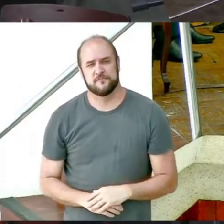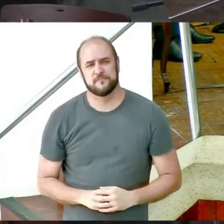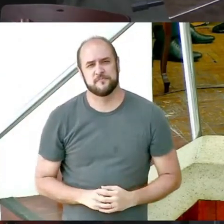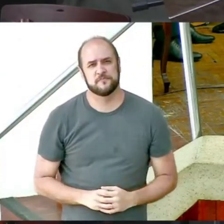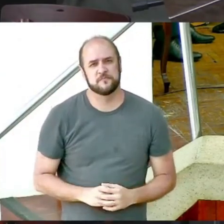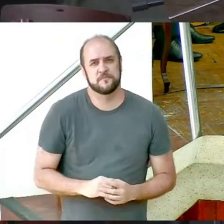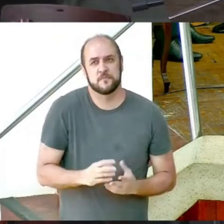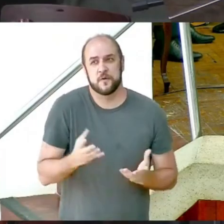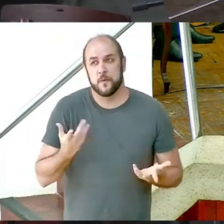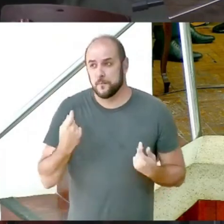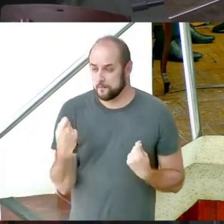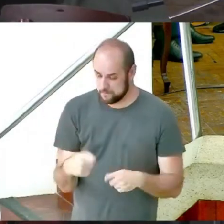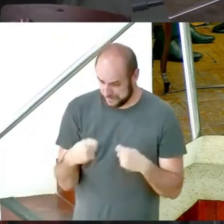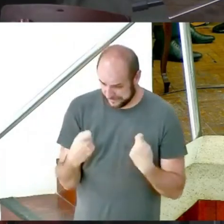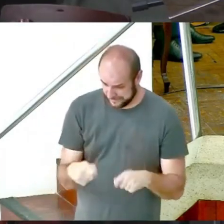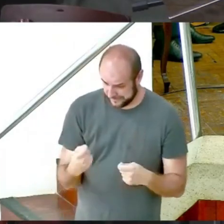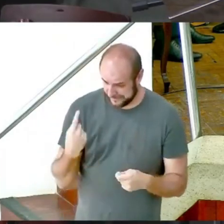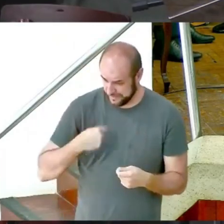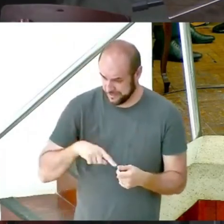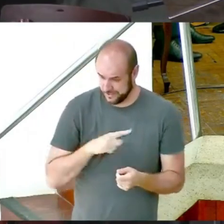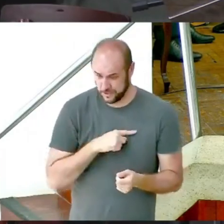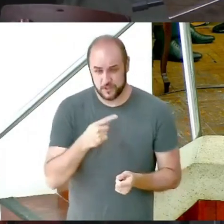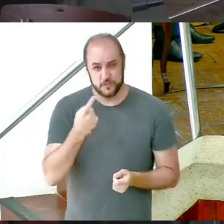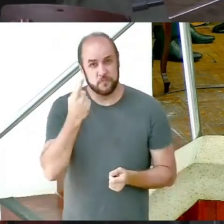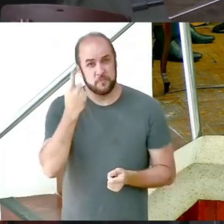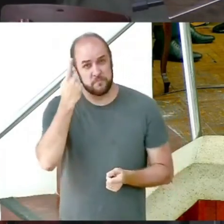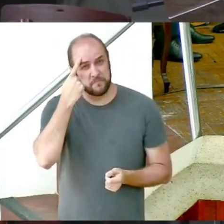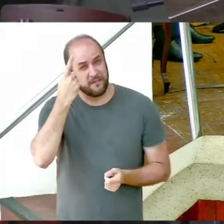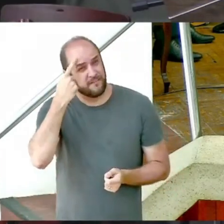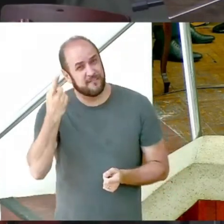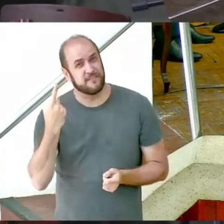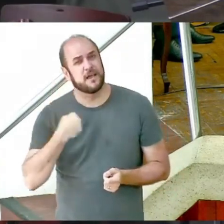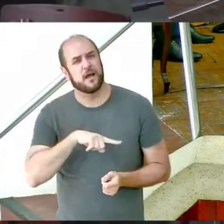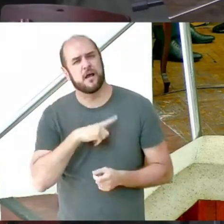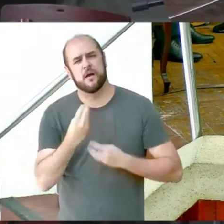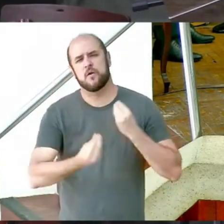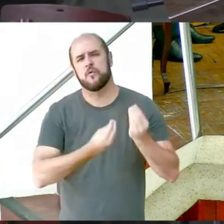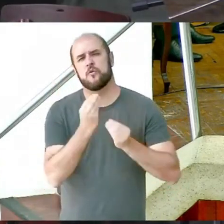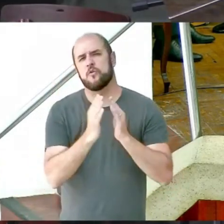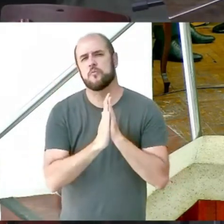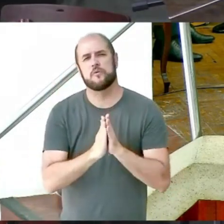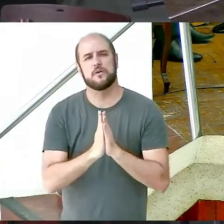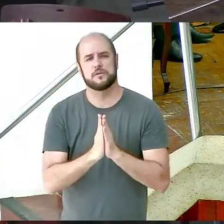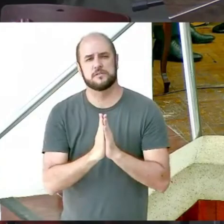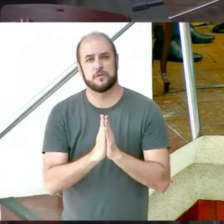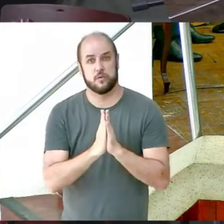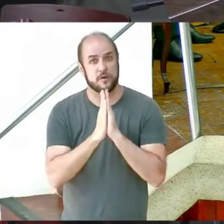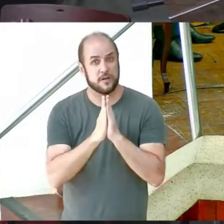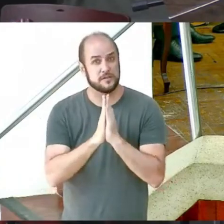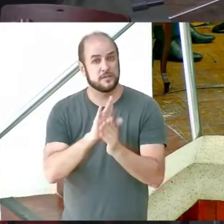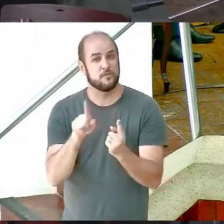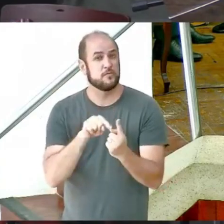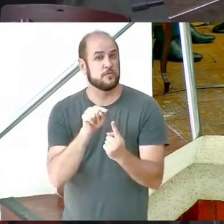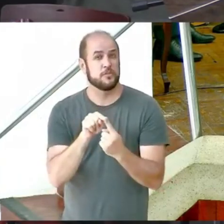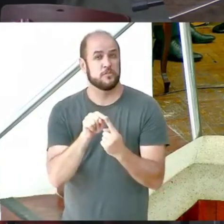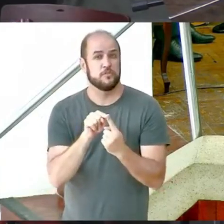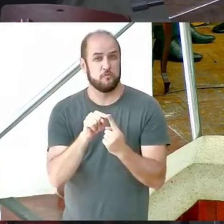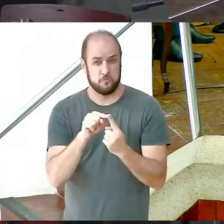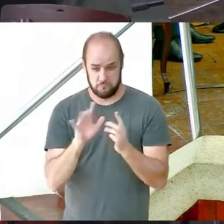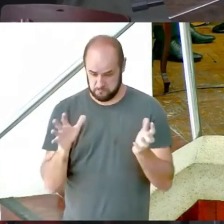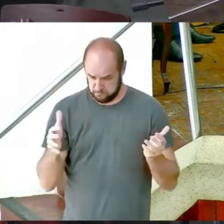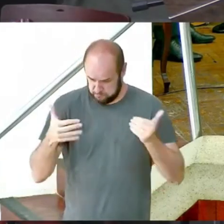Isso deve fazer com que a gente avalie o teor das nossas orações. Elas são centradas somente em mim